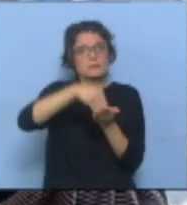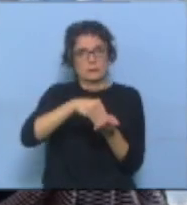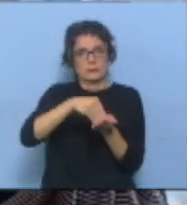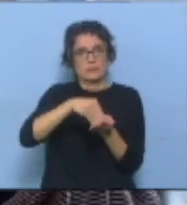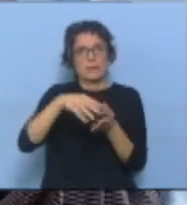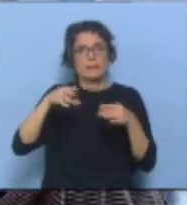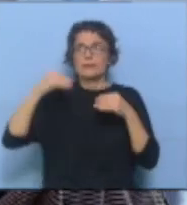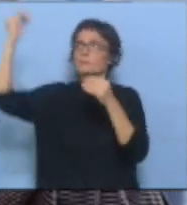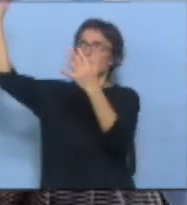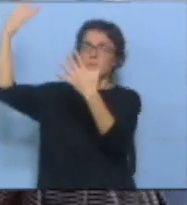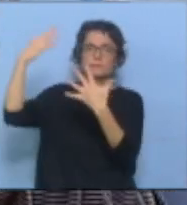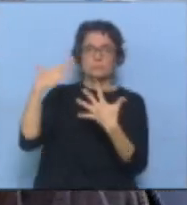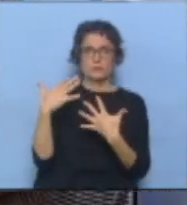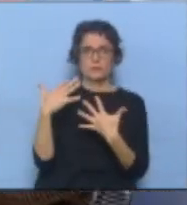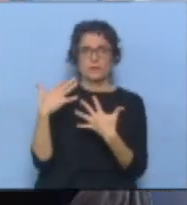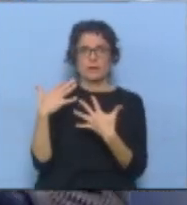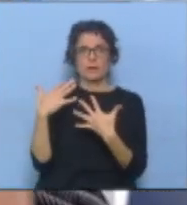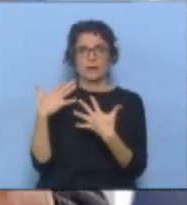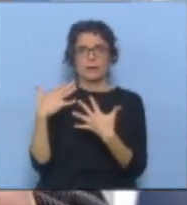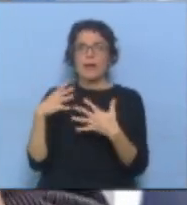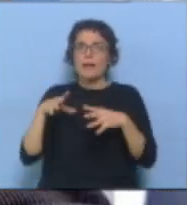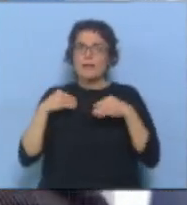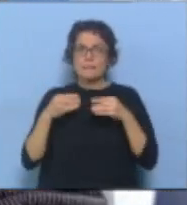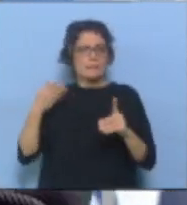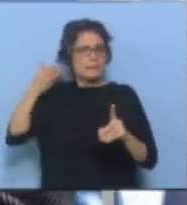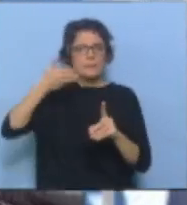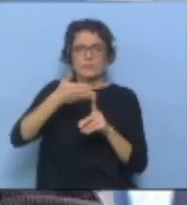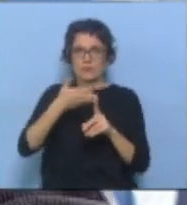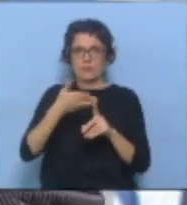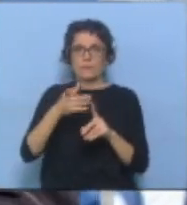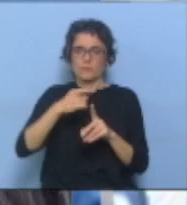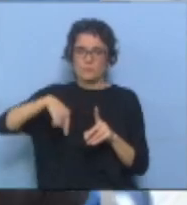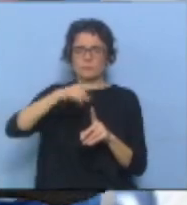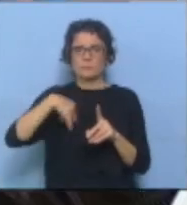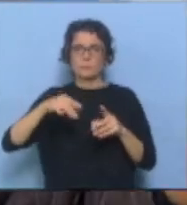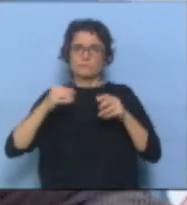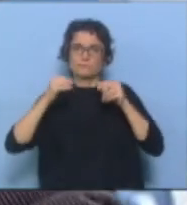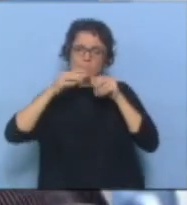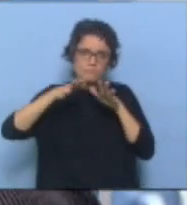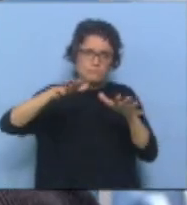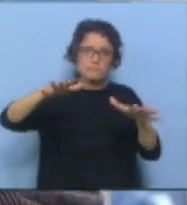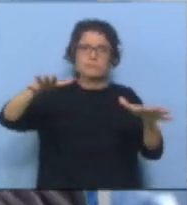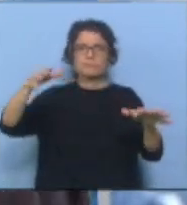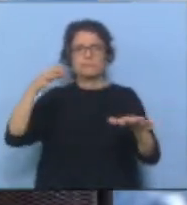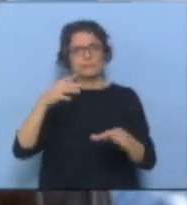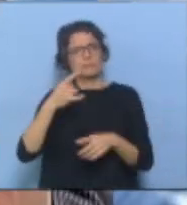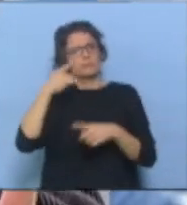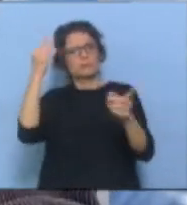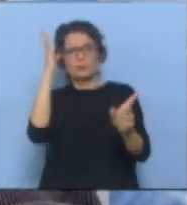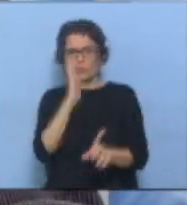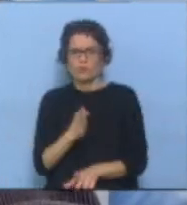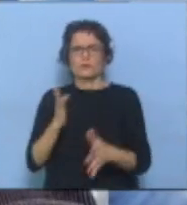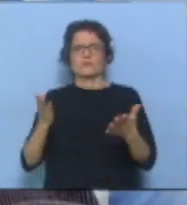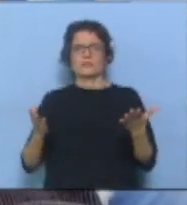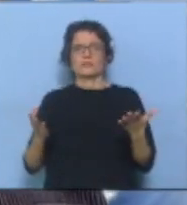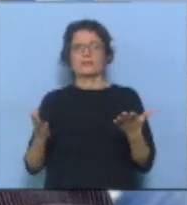e sermos missionários, como Jesus foi, para andar a proclamar a justiça, a trabalhar pela